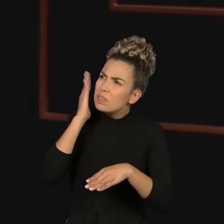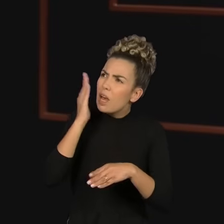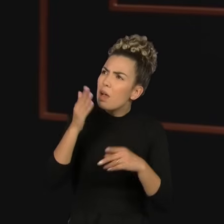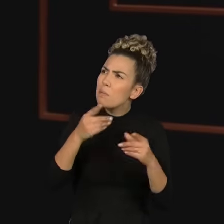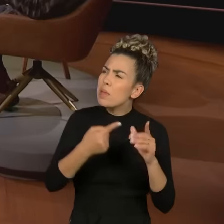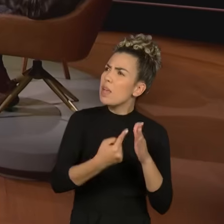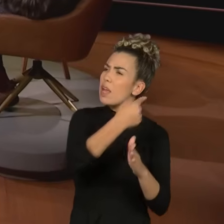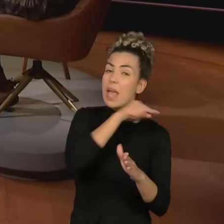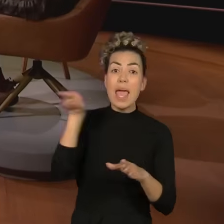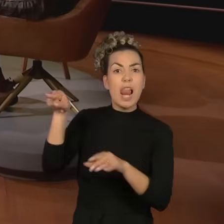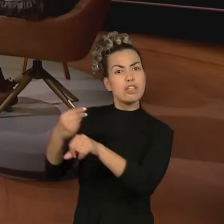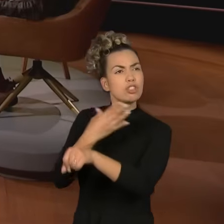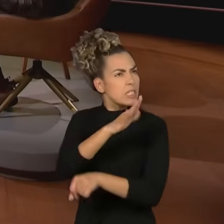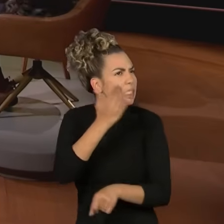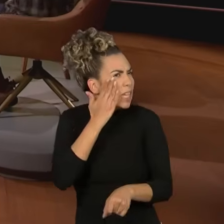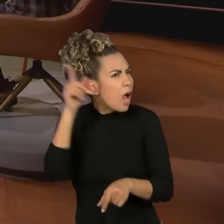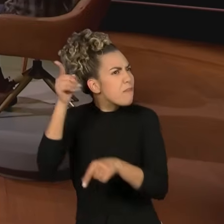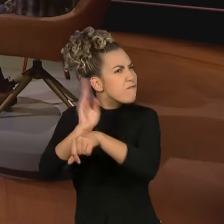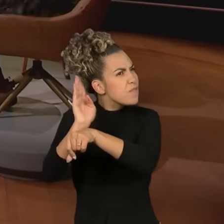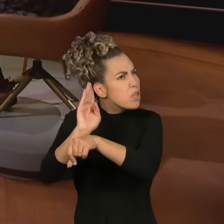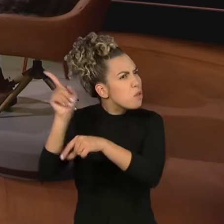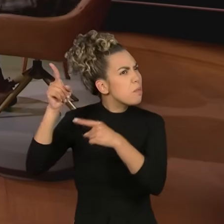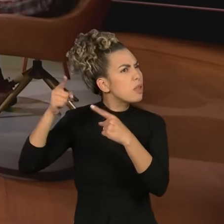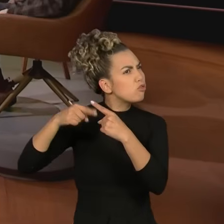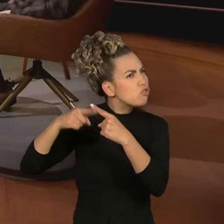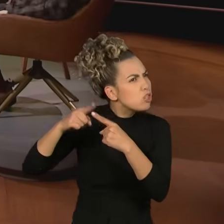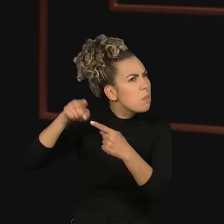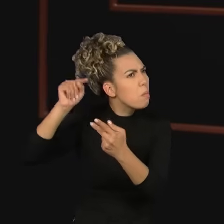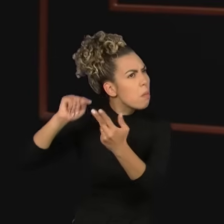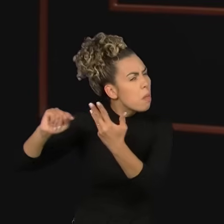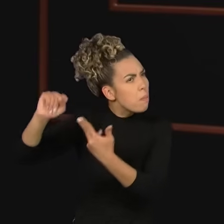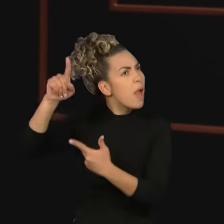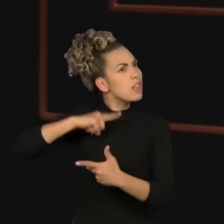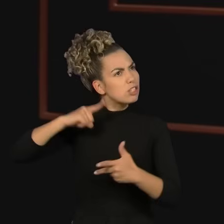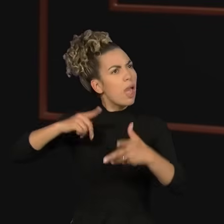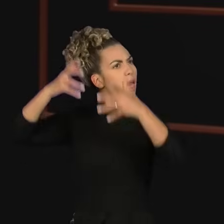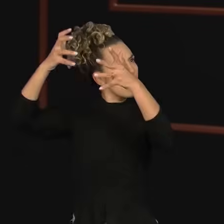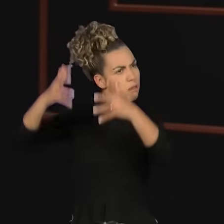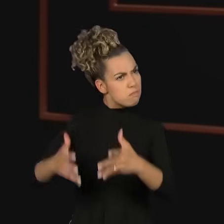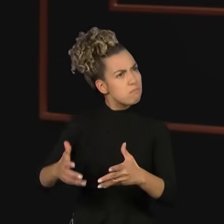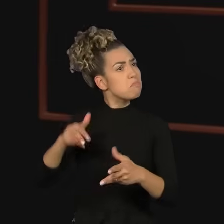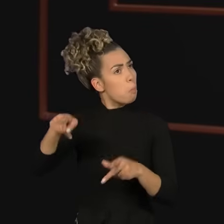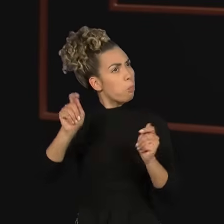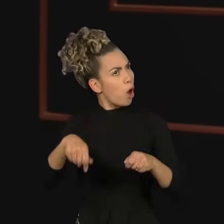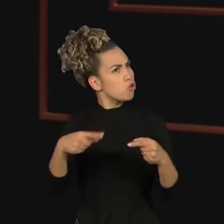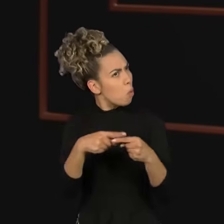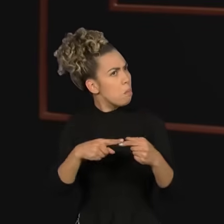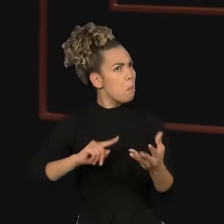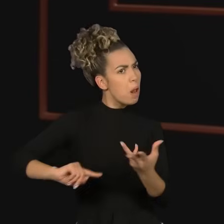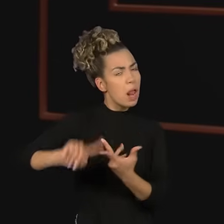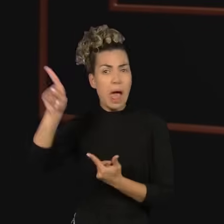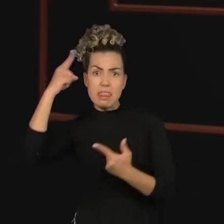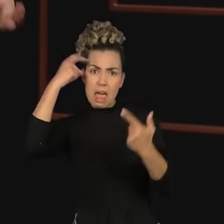dizer que você quer fazer? Porque ela já chegou, né? Aí foi maravilhoso. Porque o Carlinhos era assim,